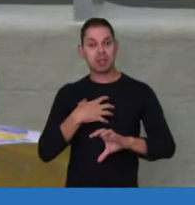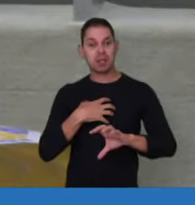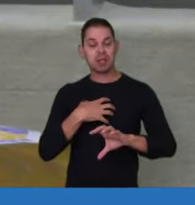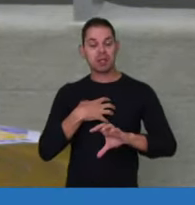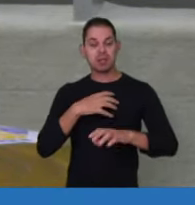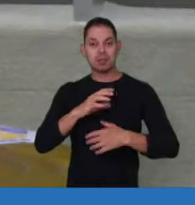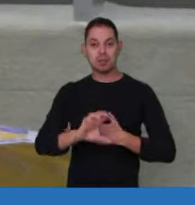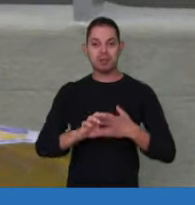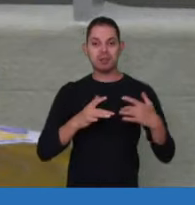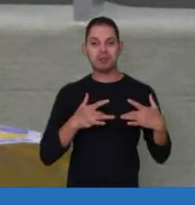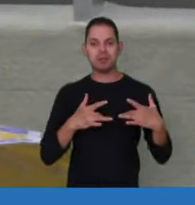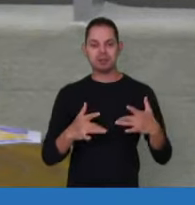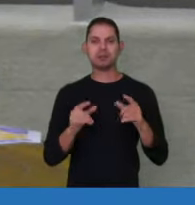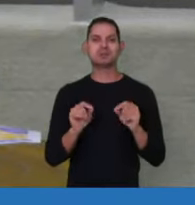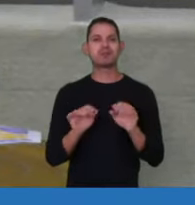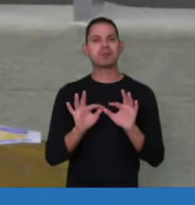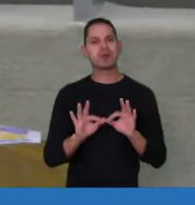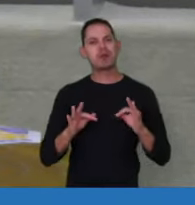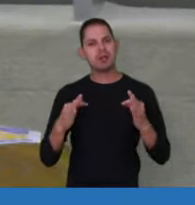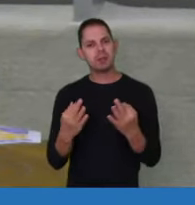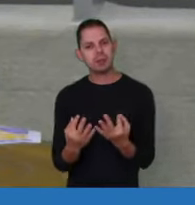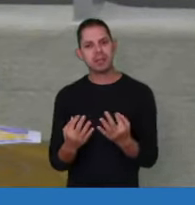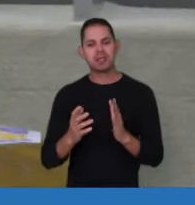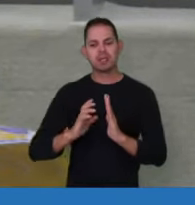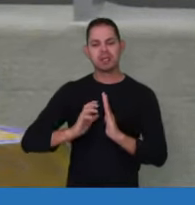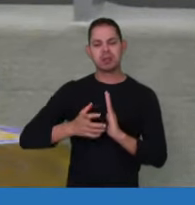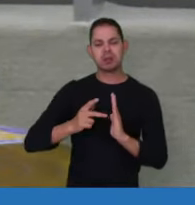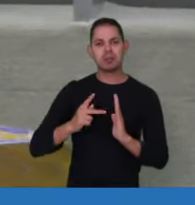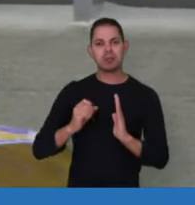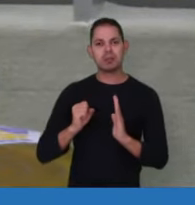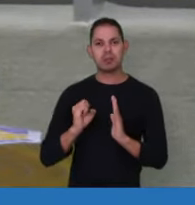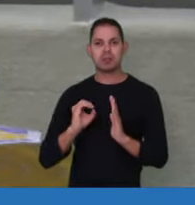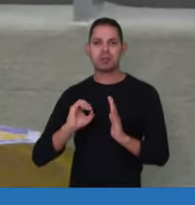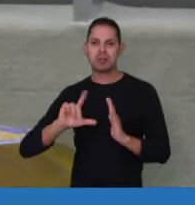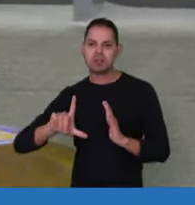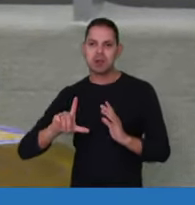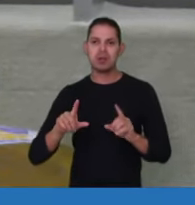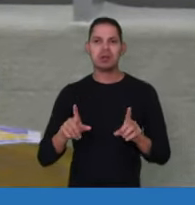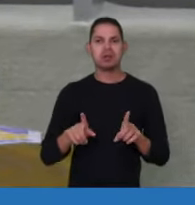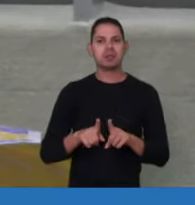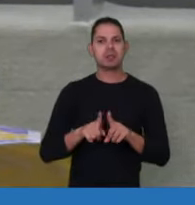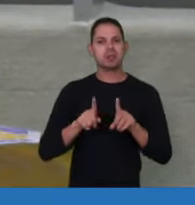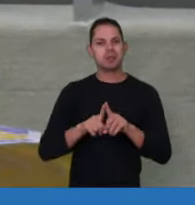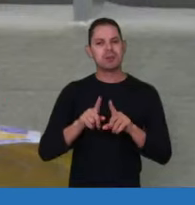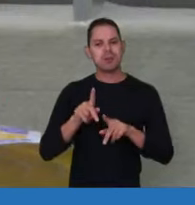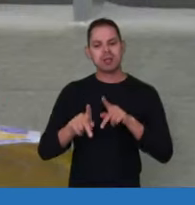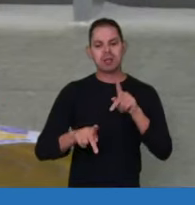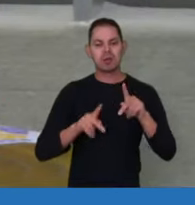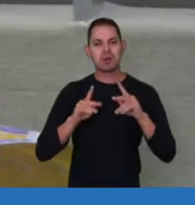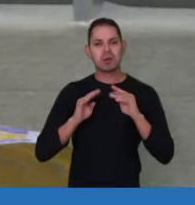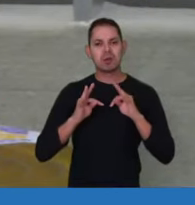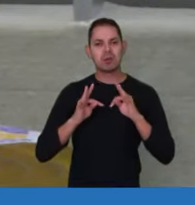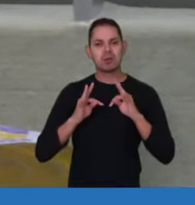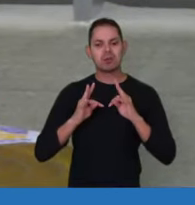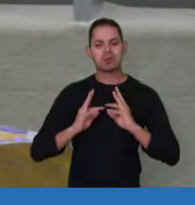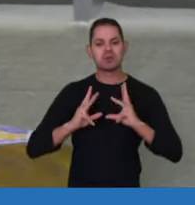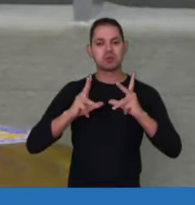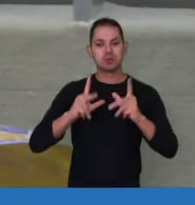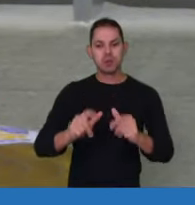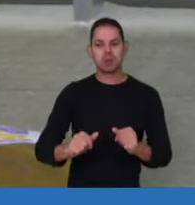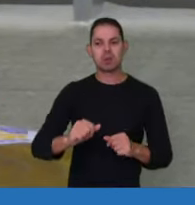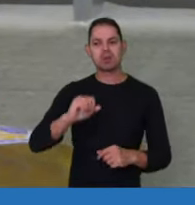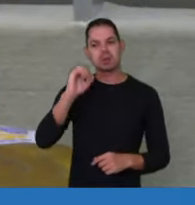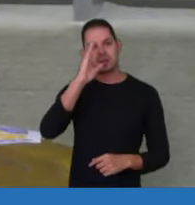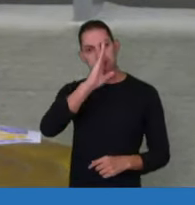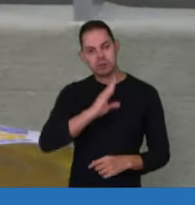com os familiares, com o partido, o PSOL, e com todos os brasileiros e brasileiras que lutam